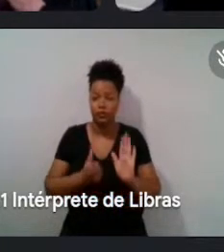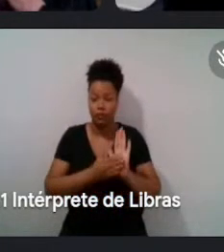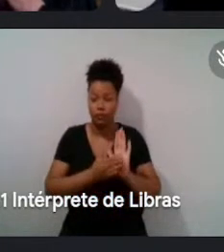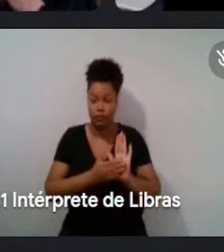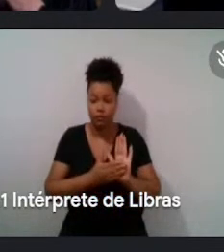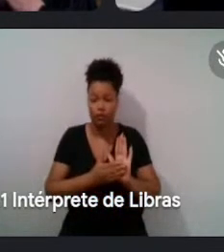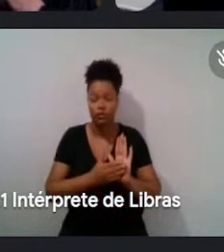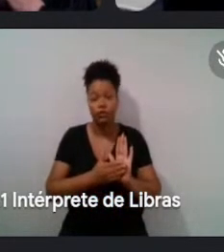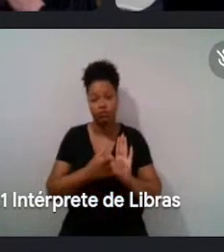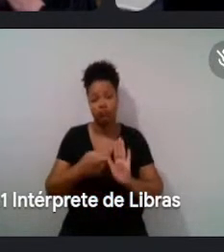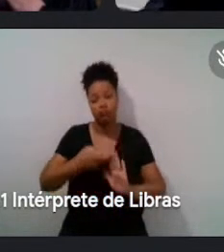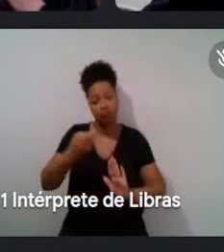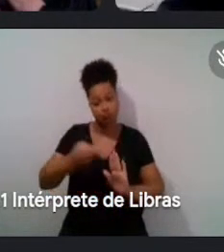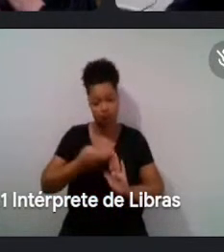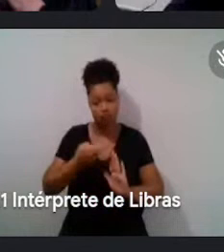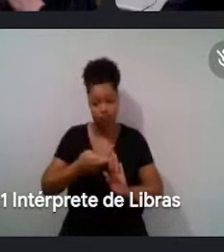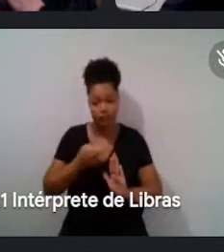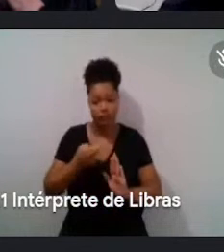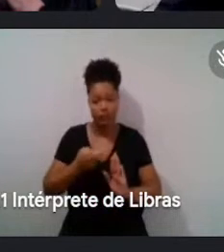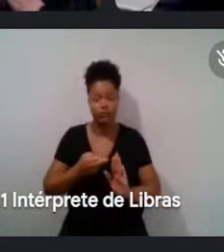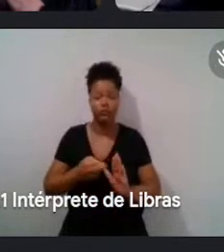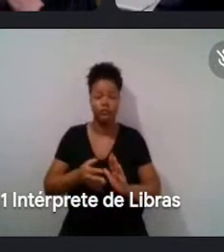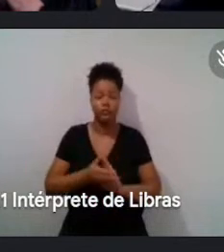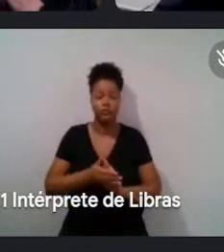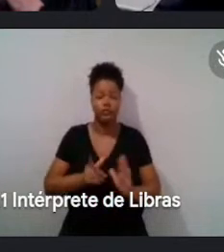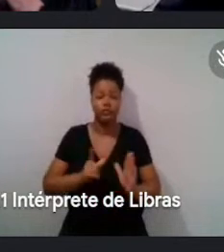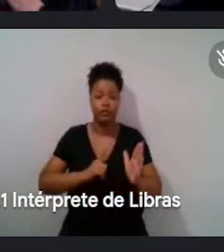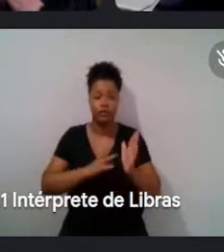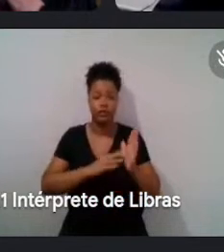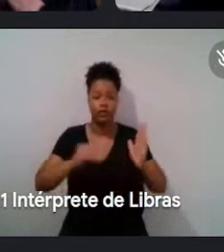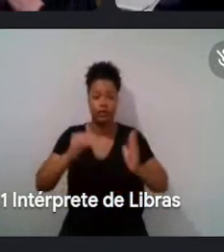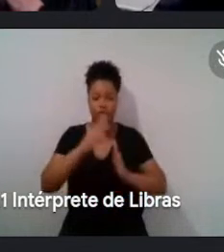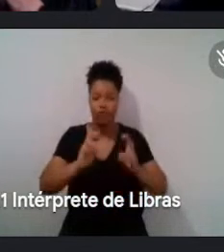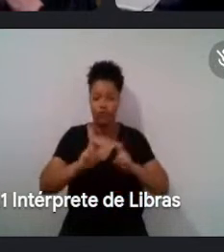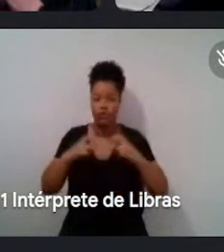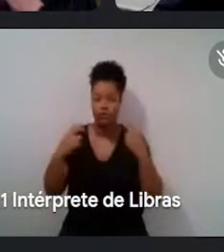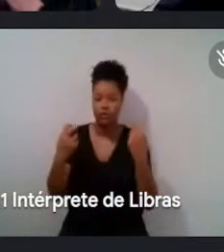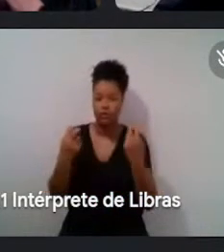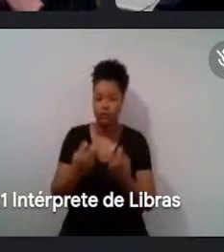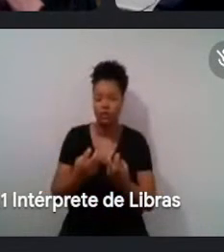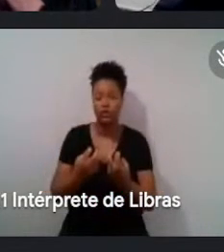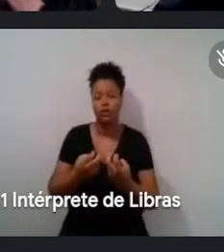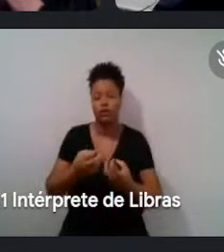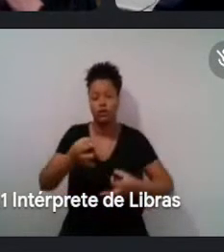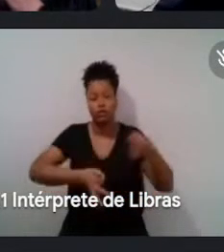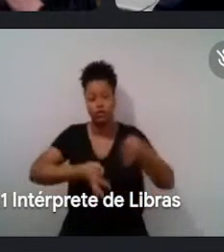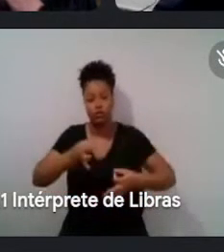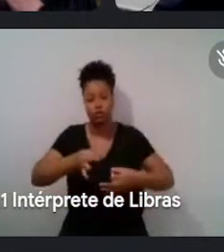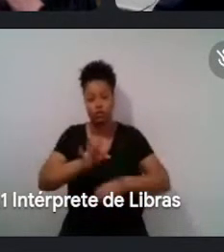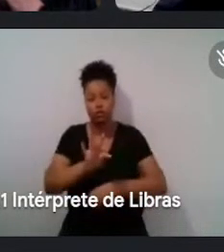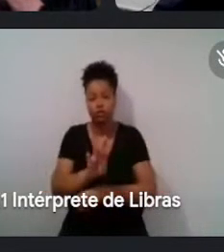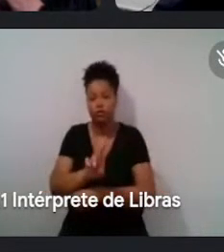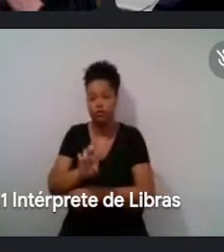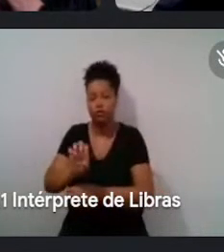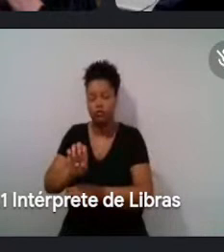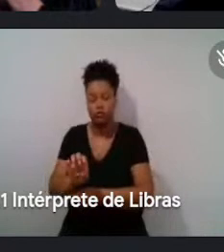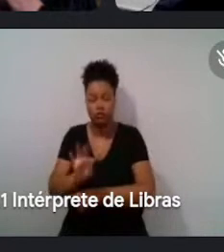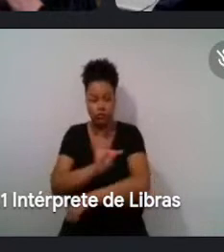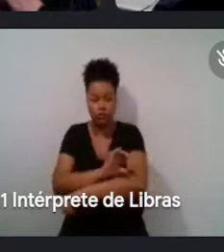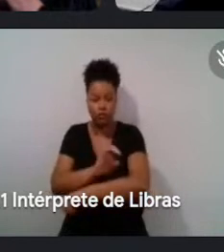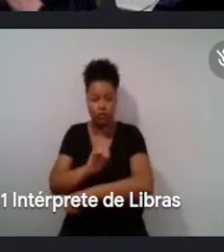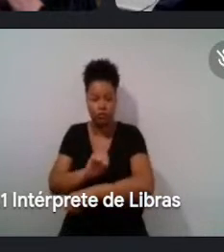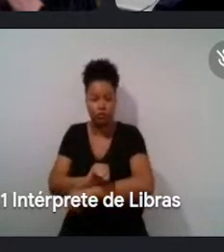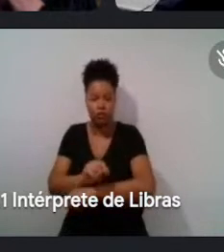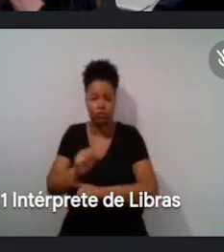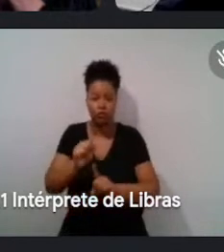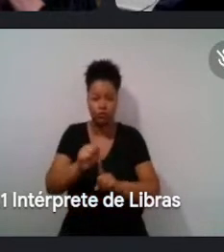é uma proposta de resolução que institui o calendário das sessões ordinárias do Tribunal Regional Eleitoral do Tocantins para os